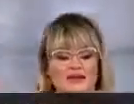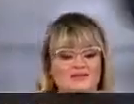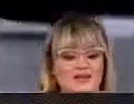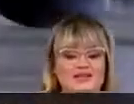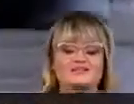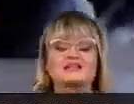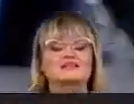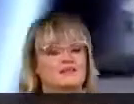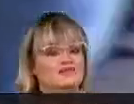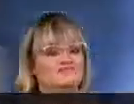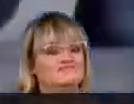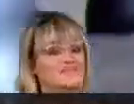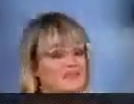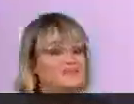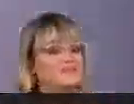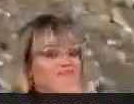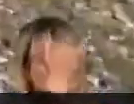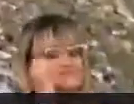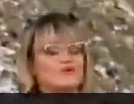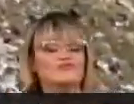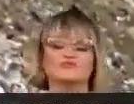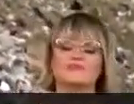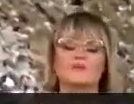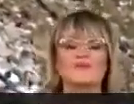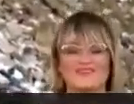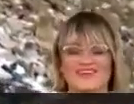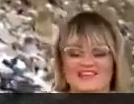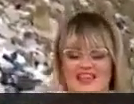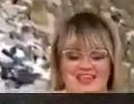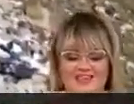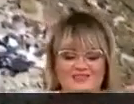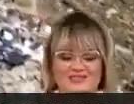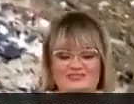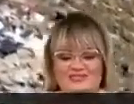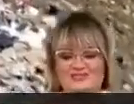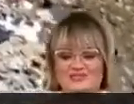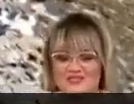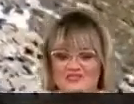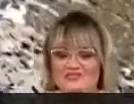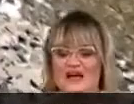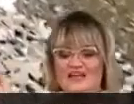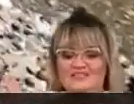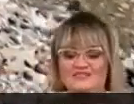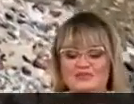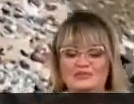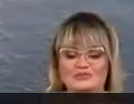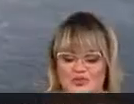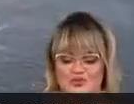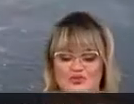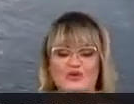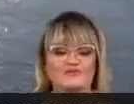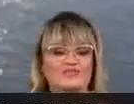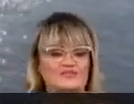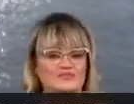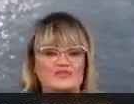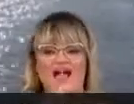e, consequentemente, para a saúde. Isso porque o despejo incorreto provoca a contaminação do solo e